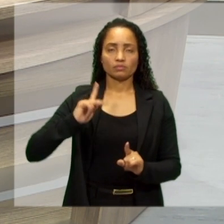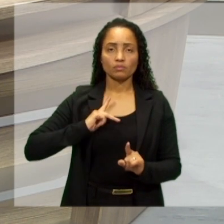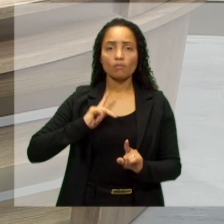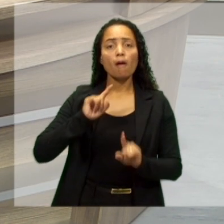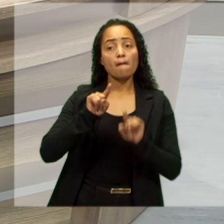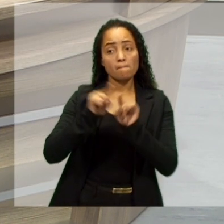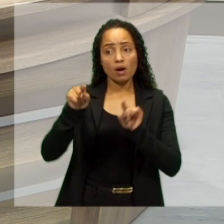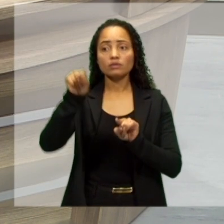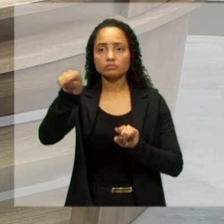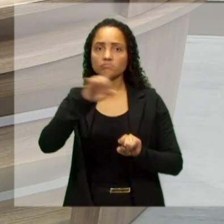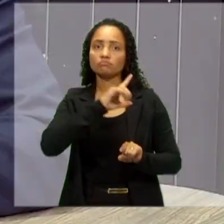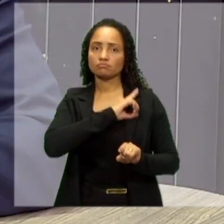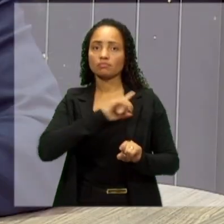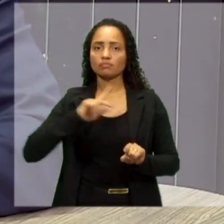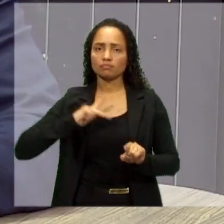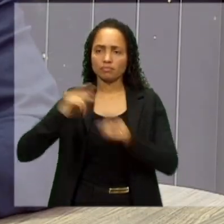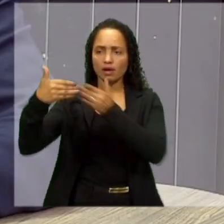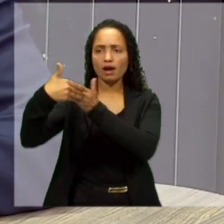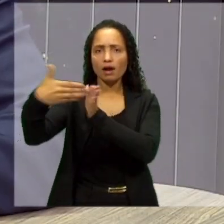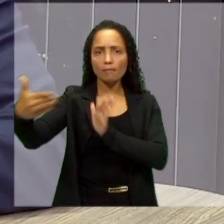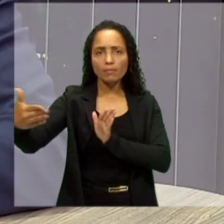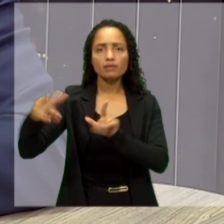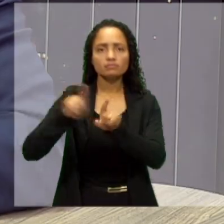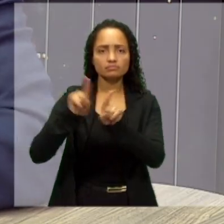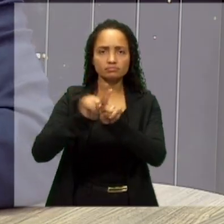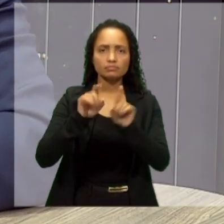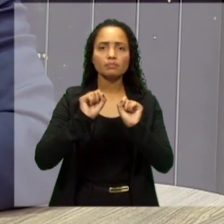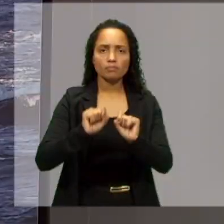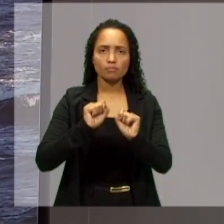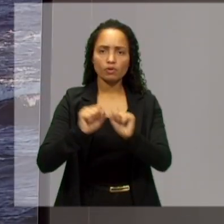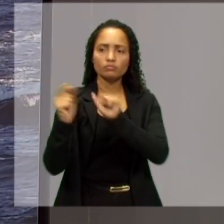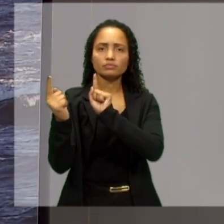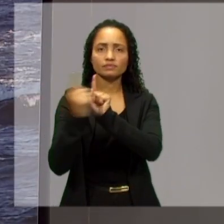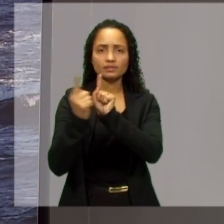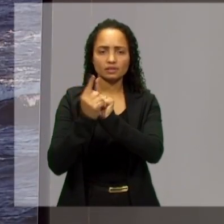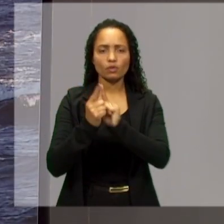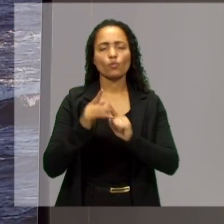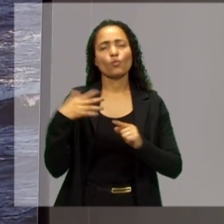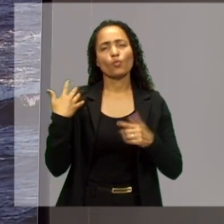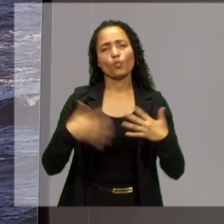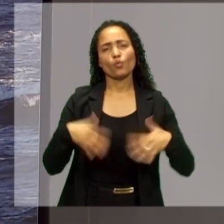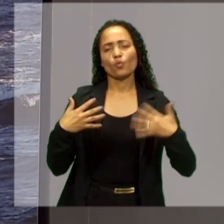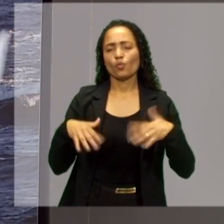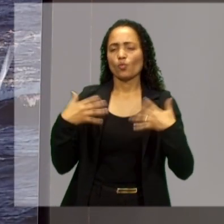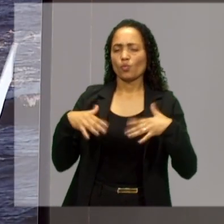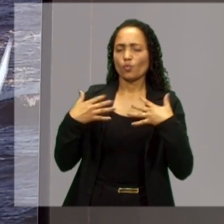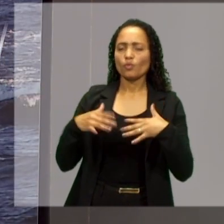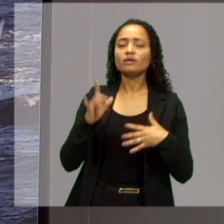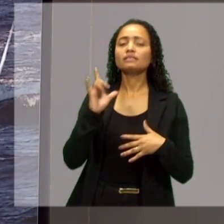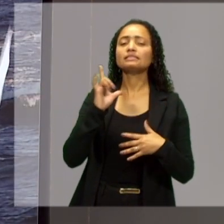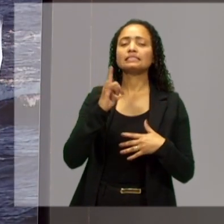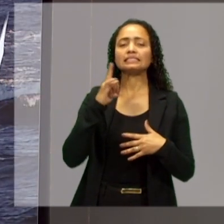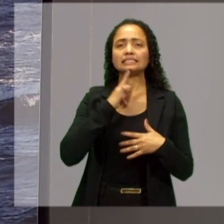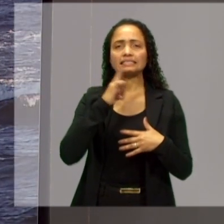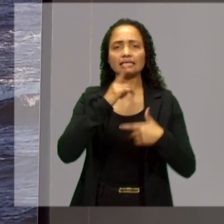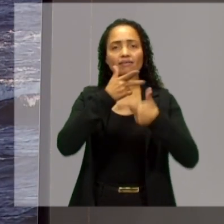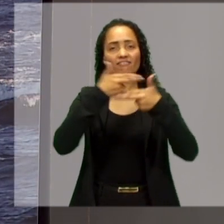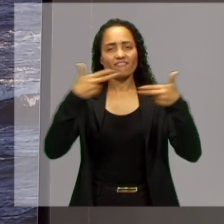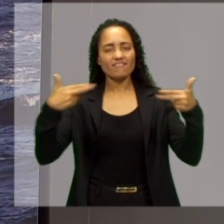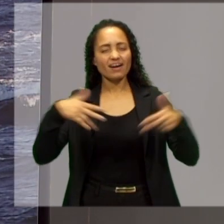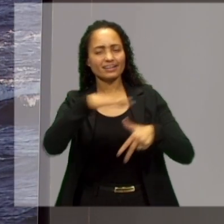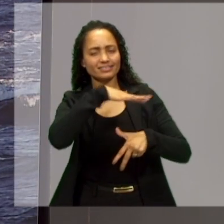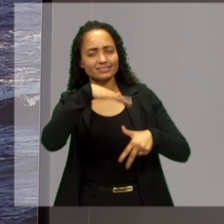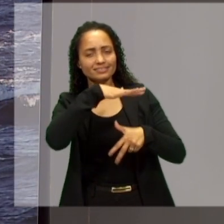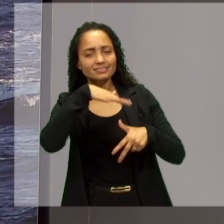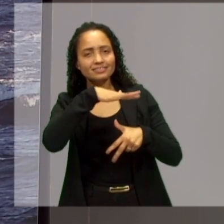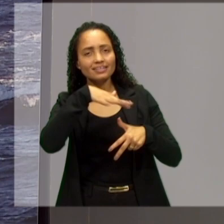receber reivindicações, comunicações, sugestões. E é uma gama de áreas que vocês atendem, né?